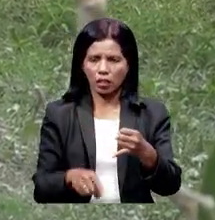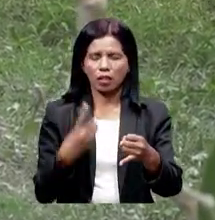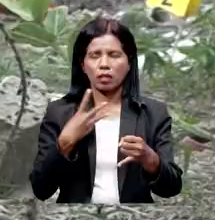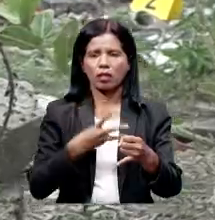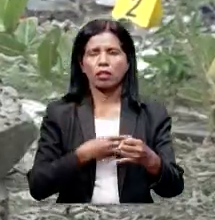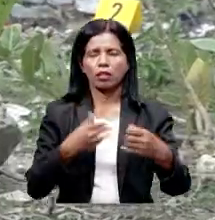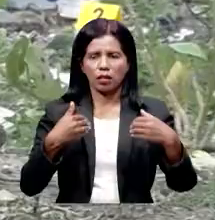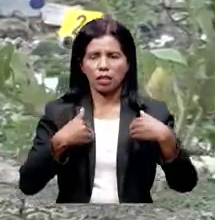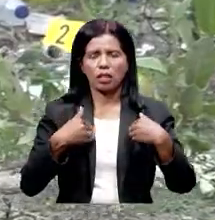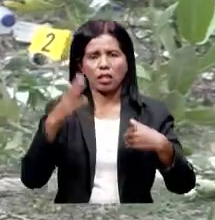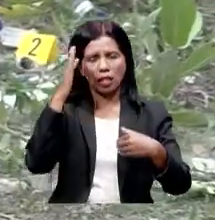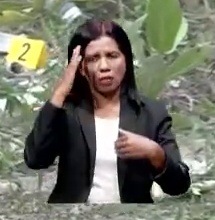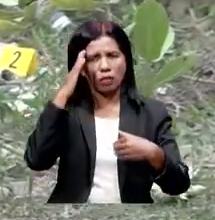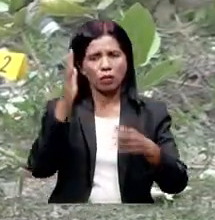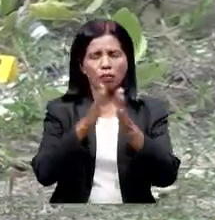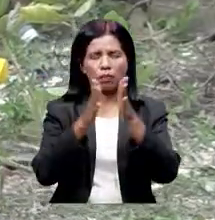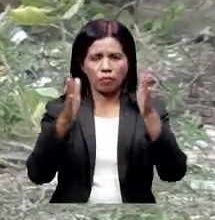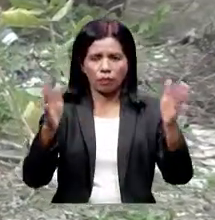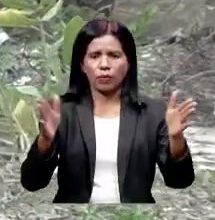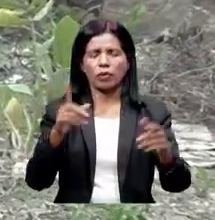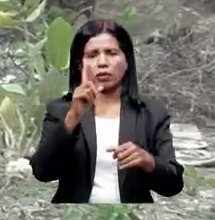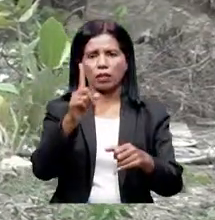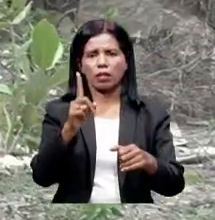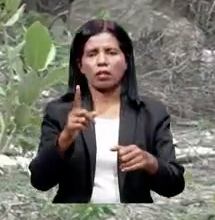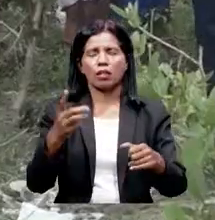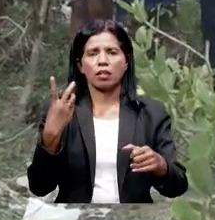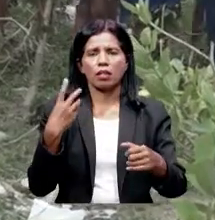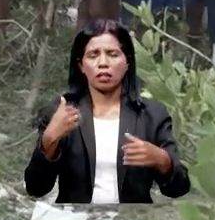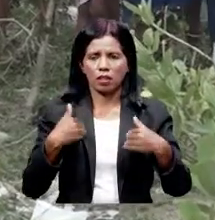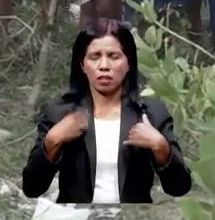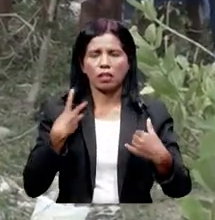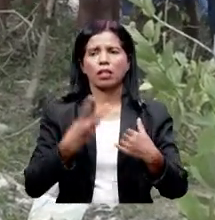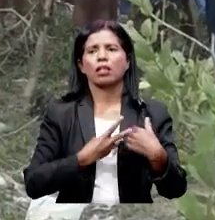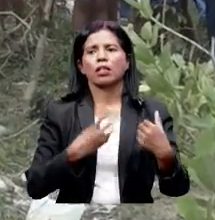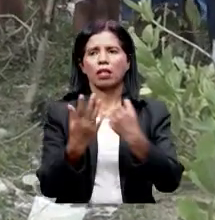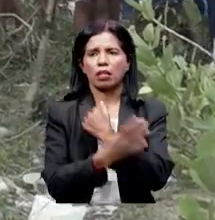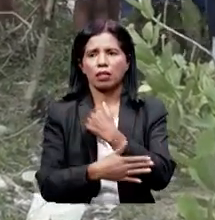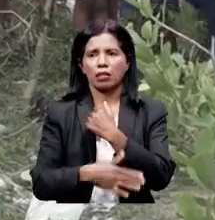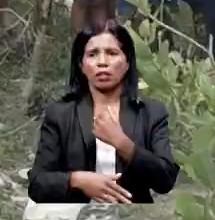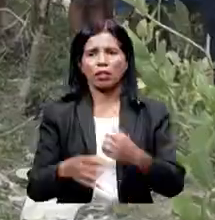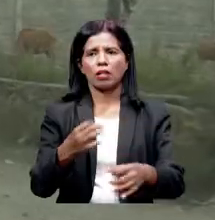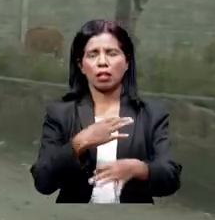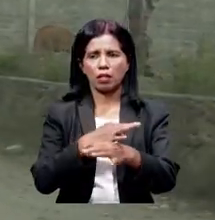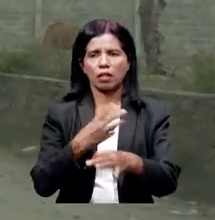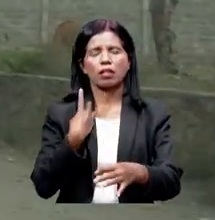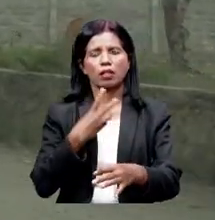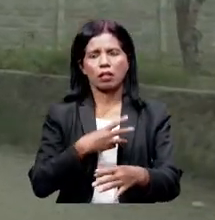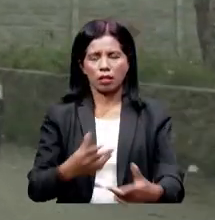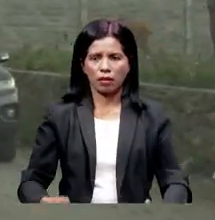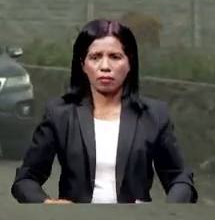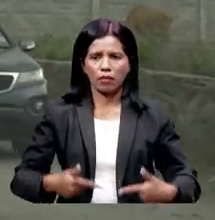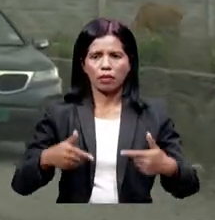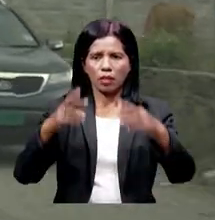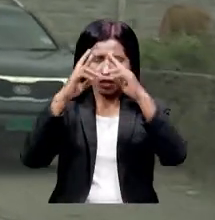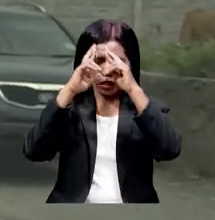amosu konsiensi zerali de kumong ide iha itenia nasang odihadia itenia Moris. Respeito